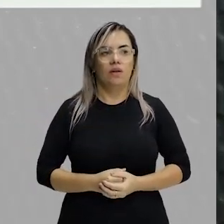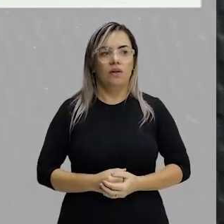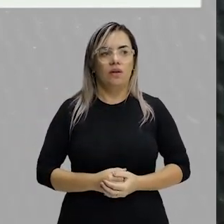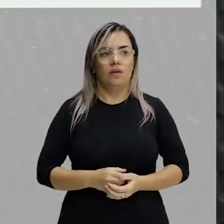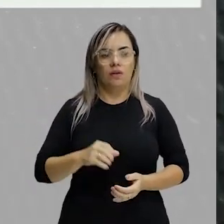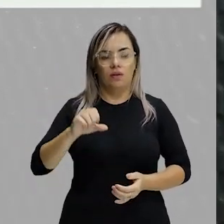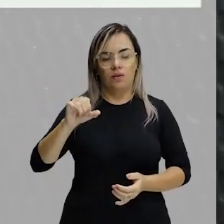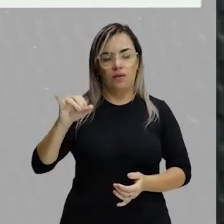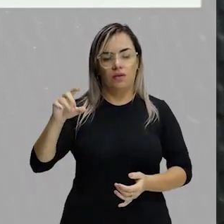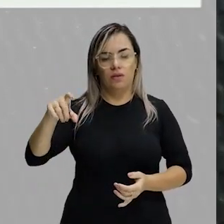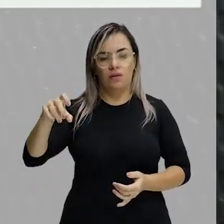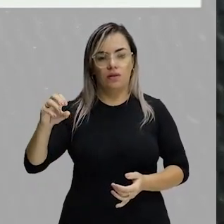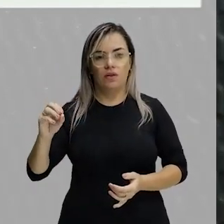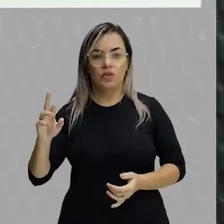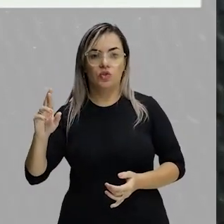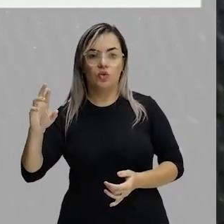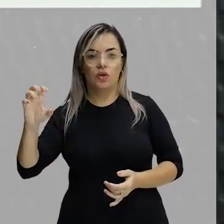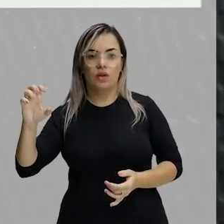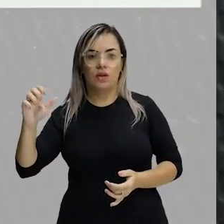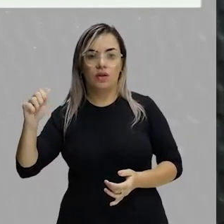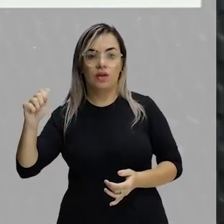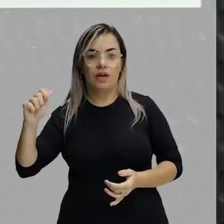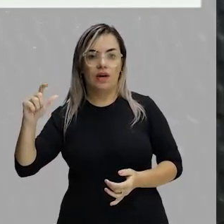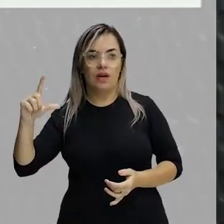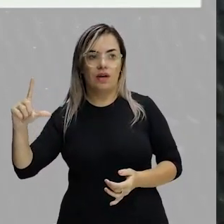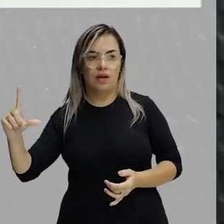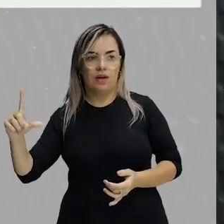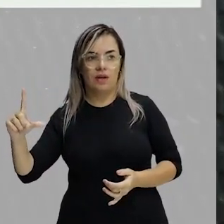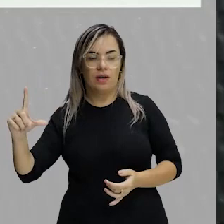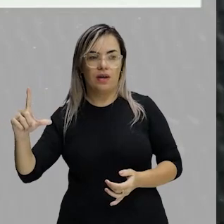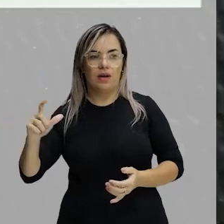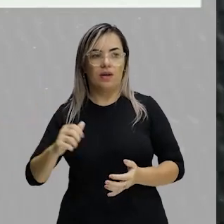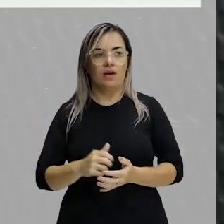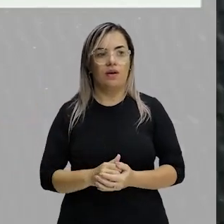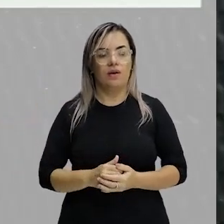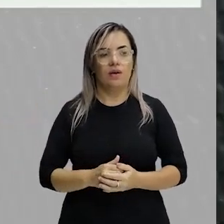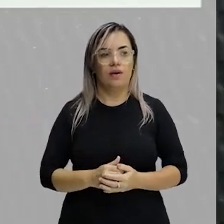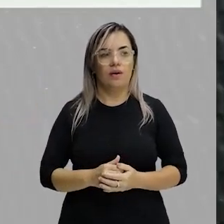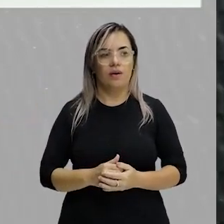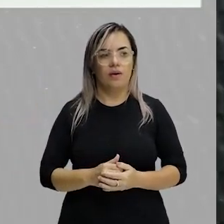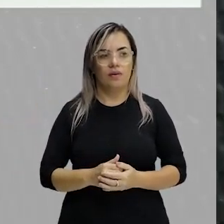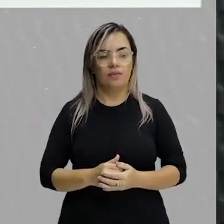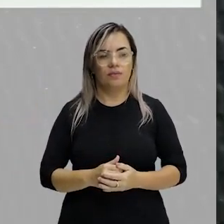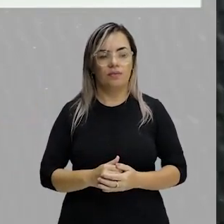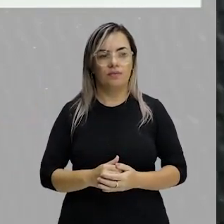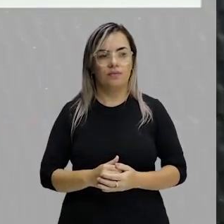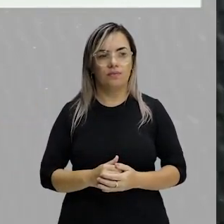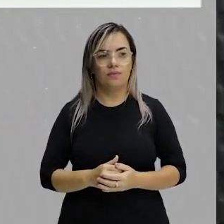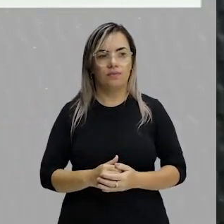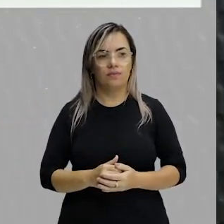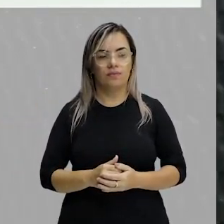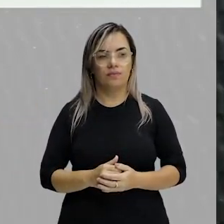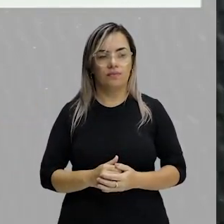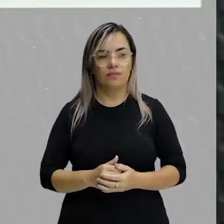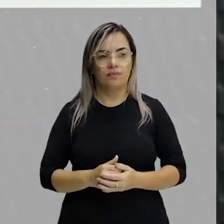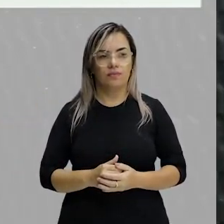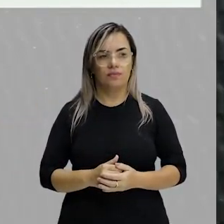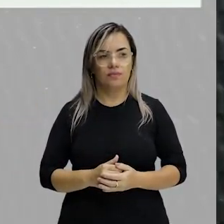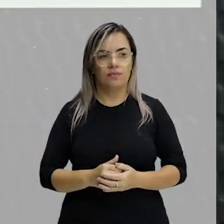eixo real é paralelo ao eixo x. Ele me deu essa informação, né? Eixo